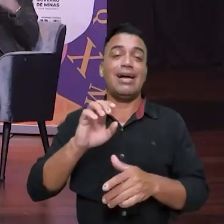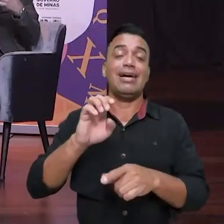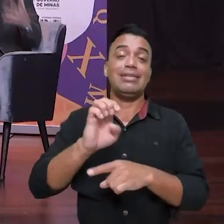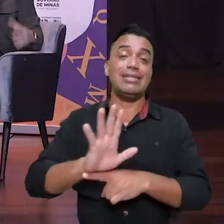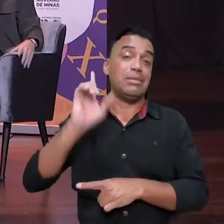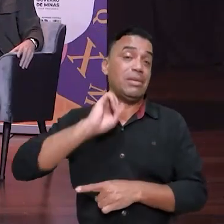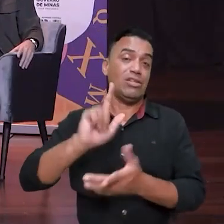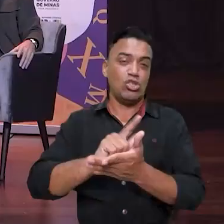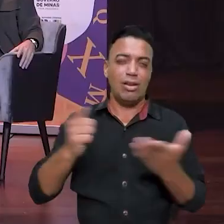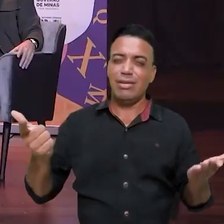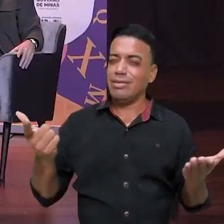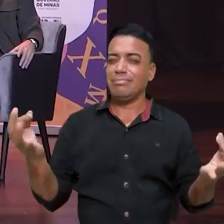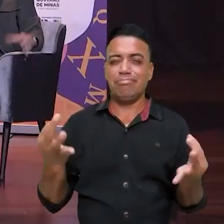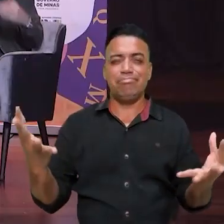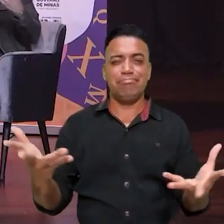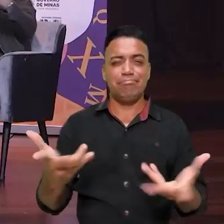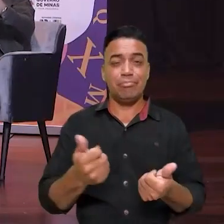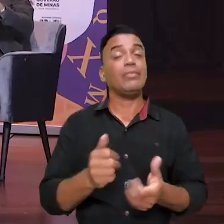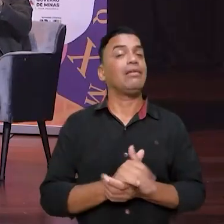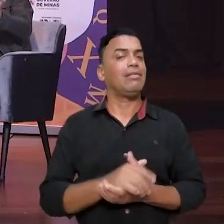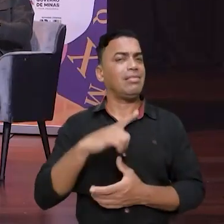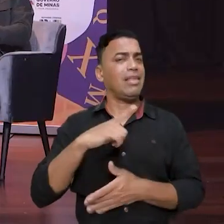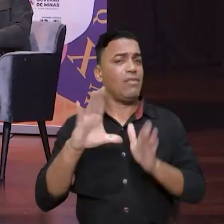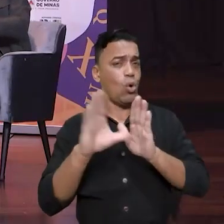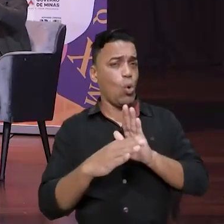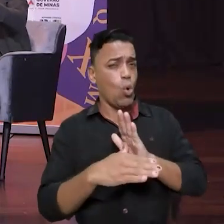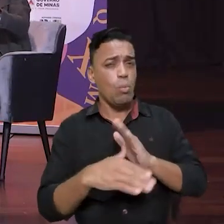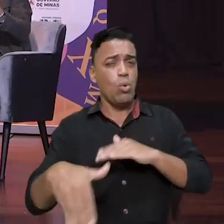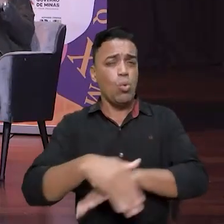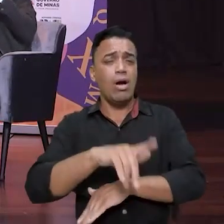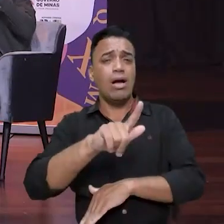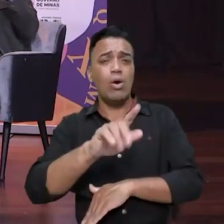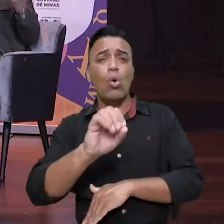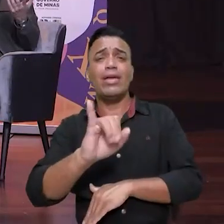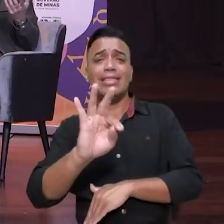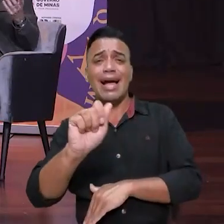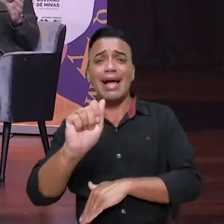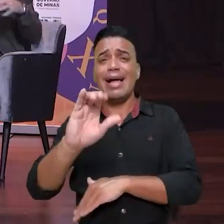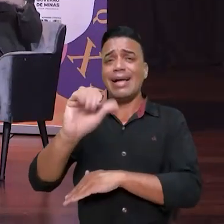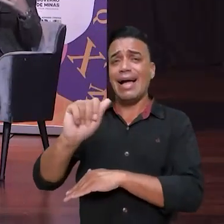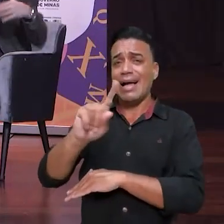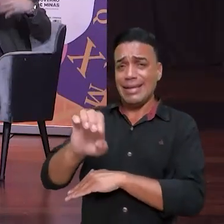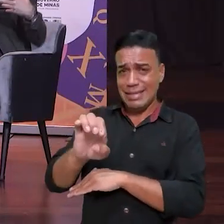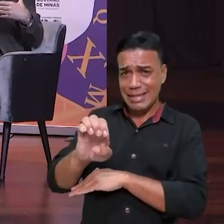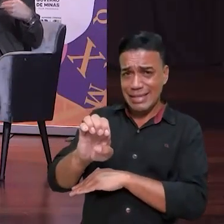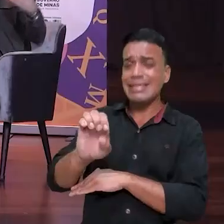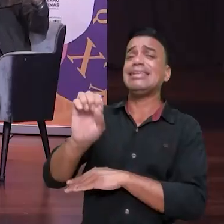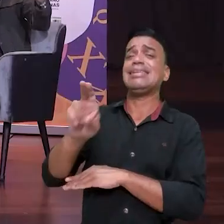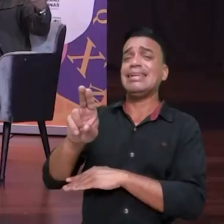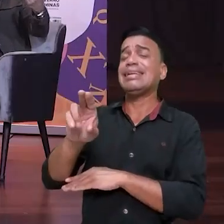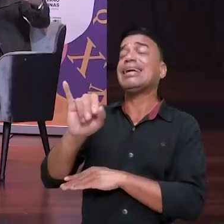jornalista e um sujeito incrível. E houve um roubo na Goitacazes de um banco e estava chovendo muito. E ele lá, como